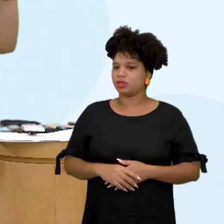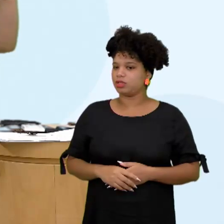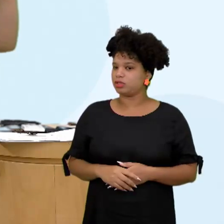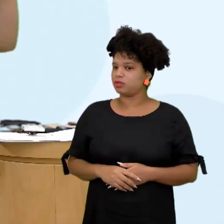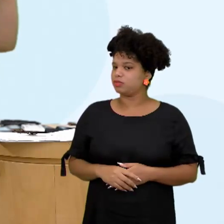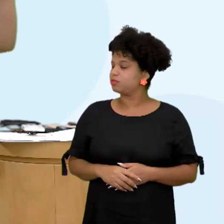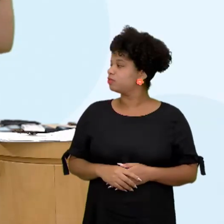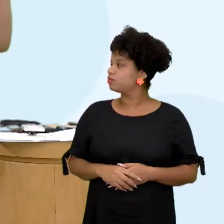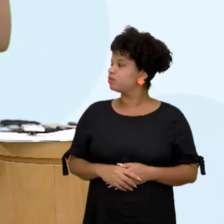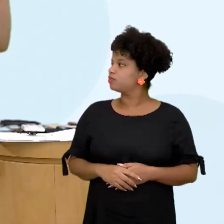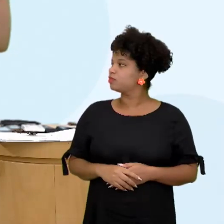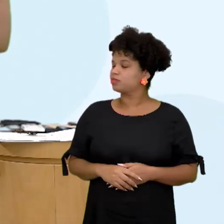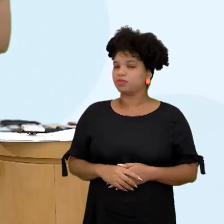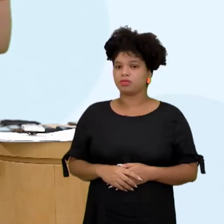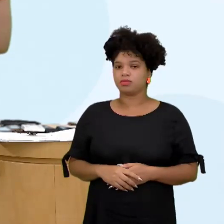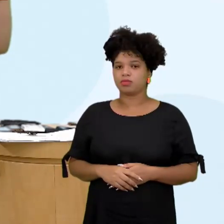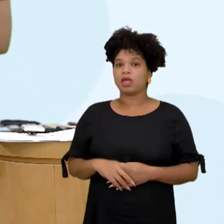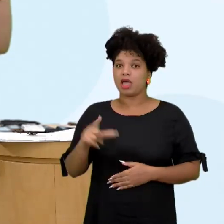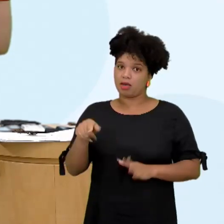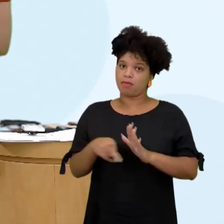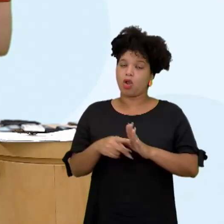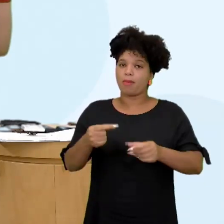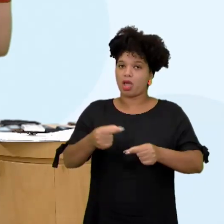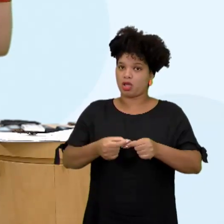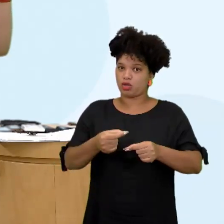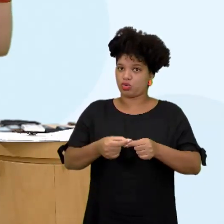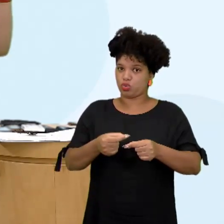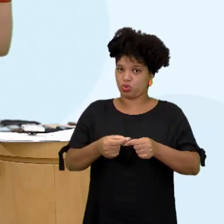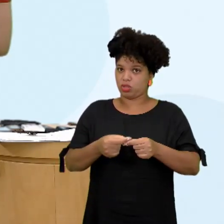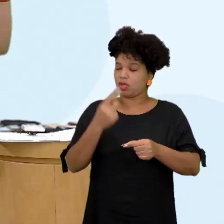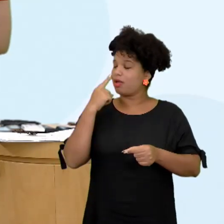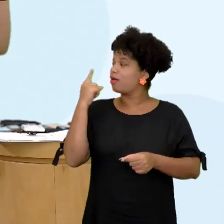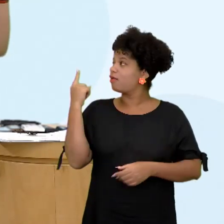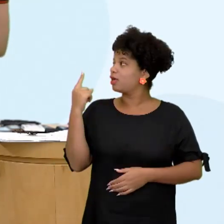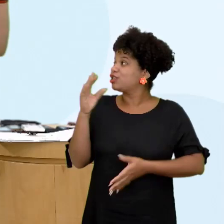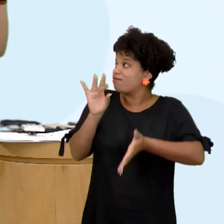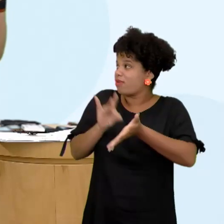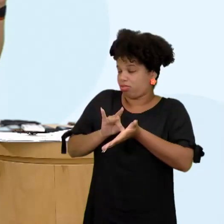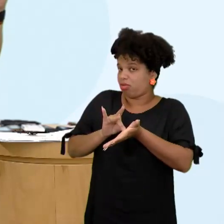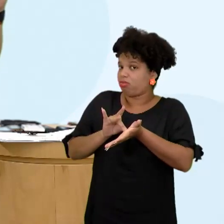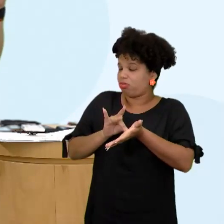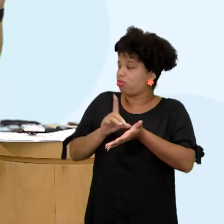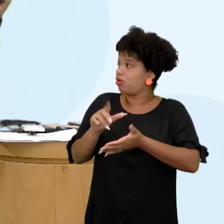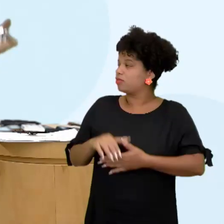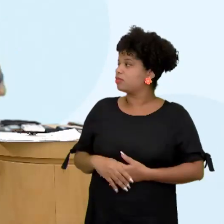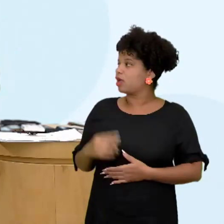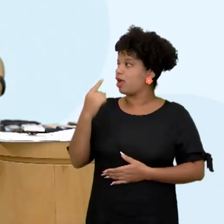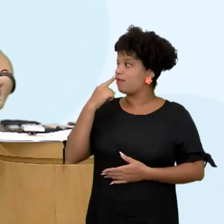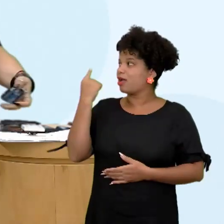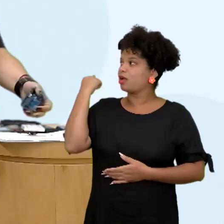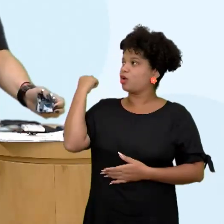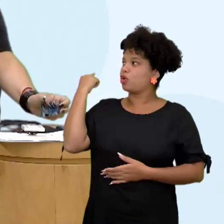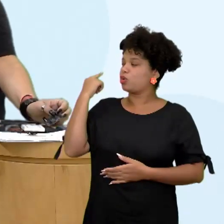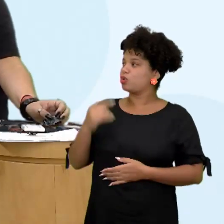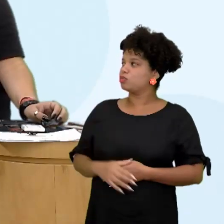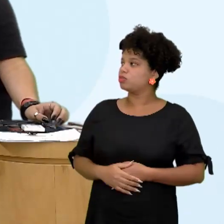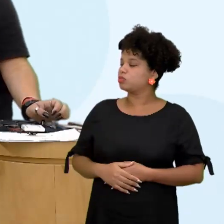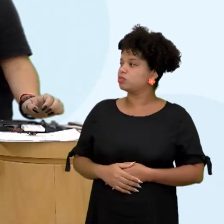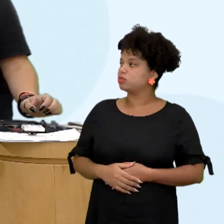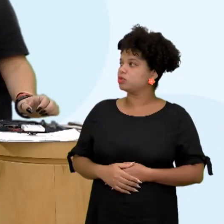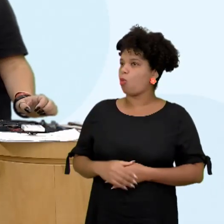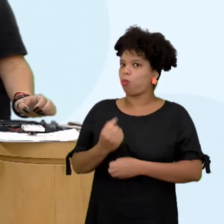mundo. Isso é uma placa de Arduino, tá? No tamanho real. E isso é uma placa de